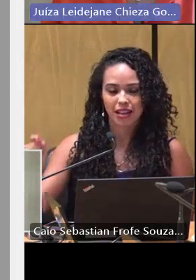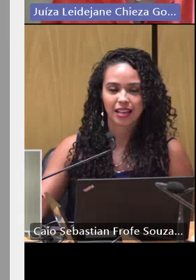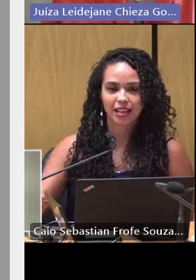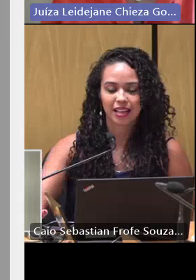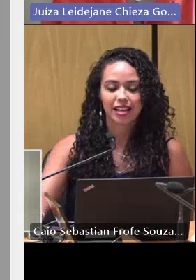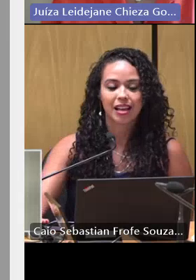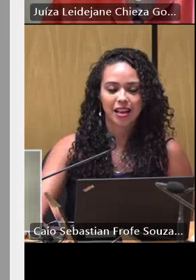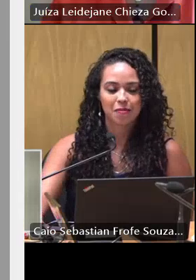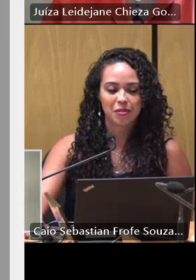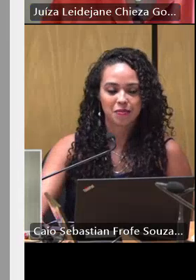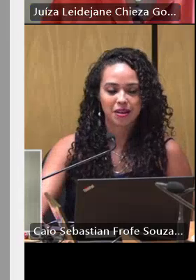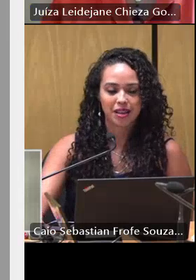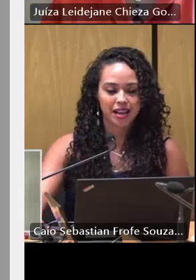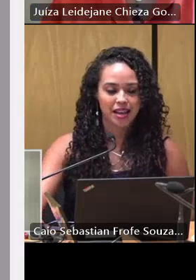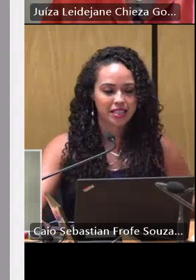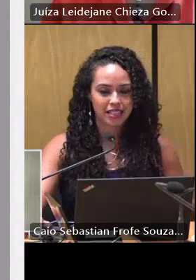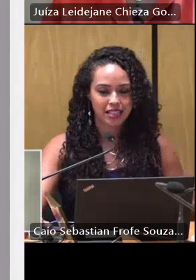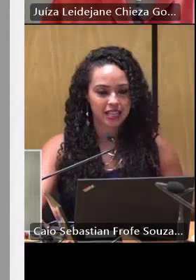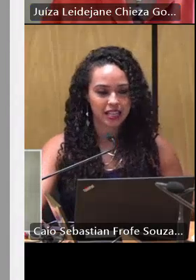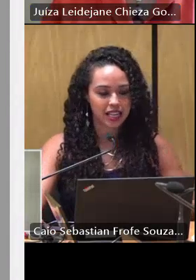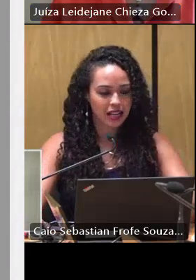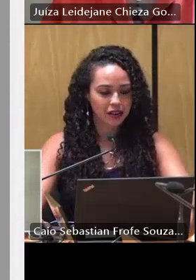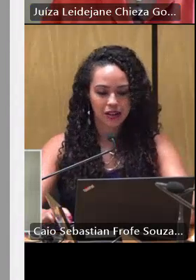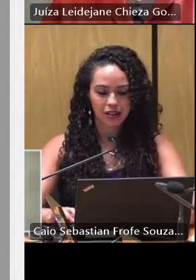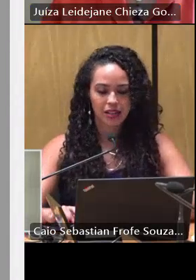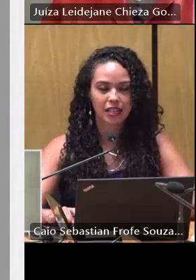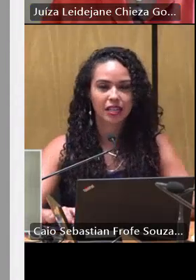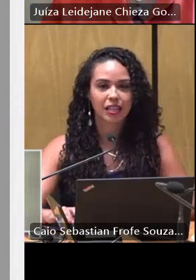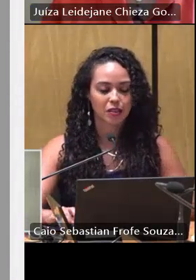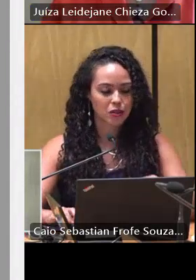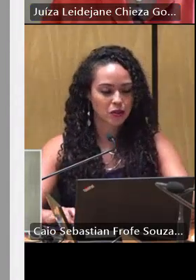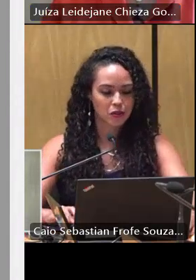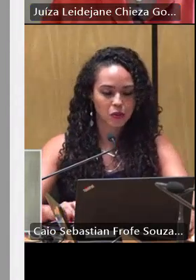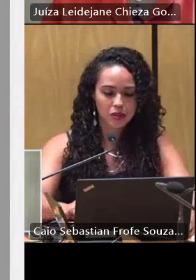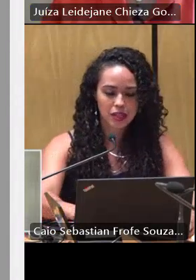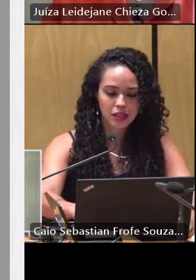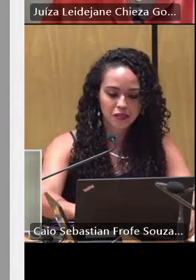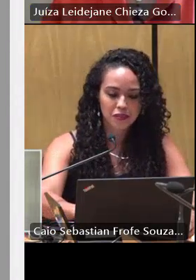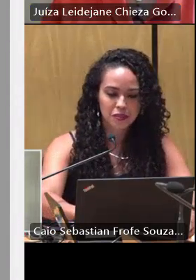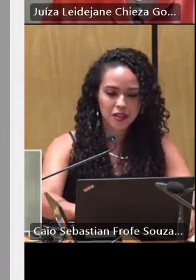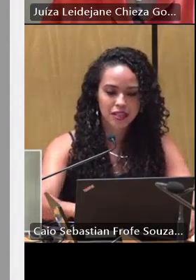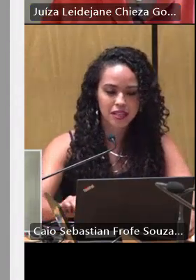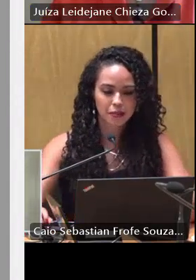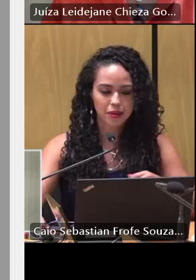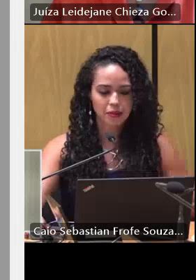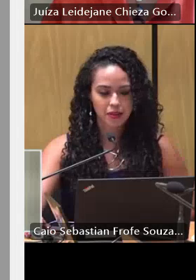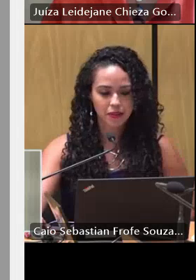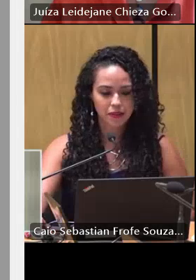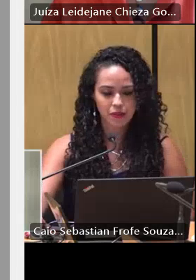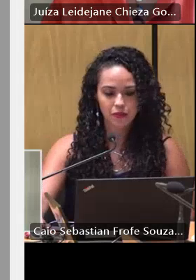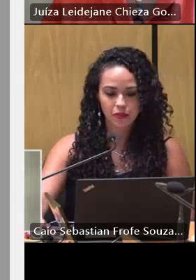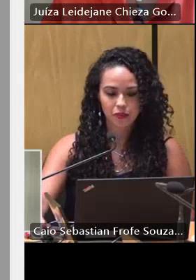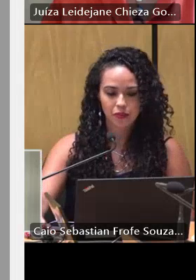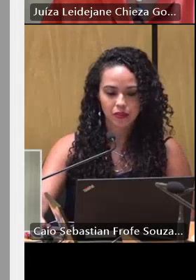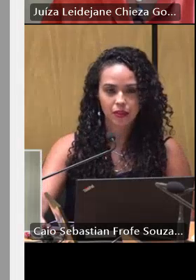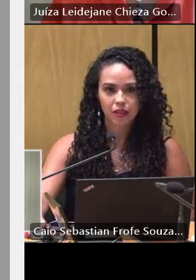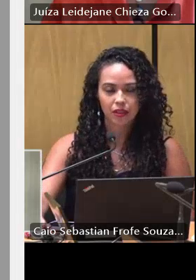aparece para mim a primeira aparece agora eu só não tô conseguindo visualizar aqui para